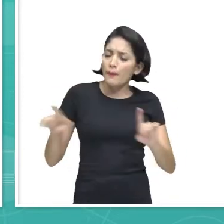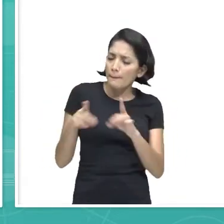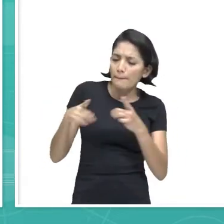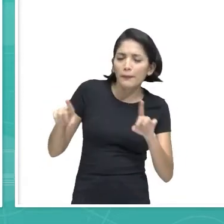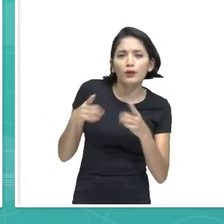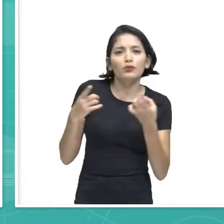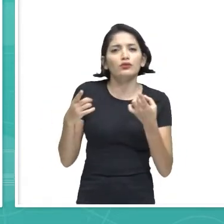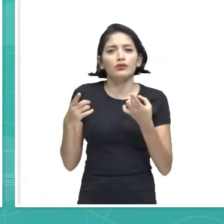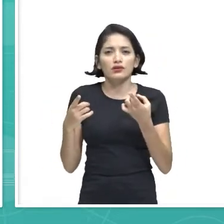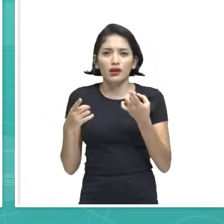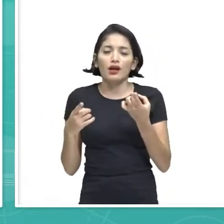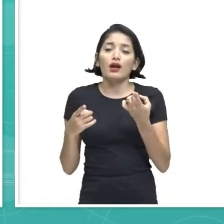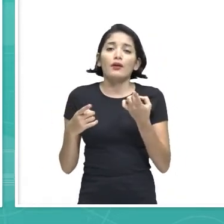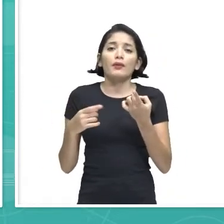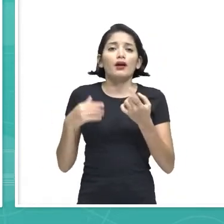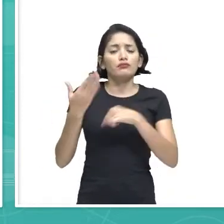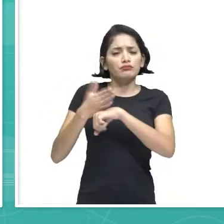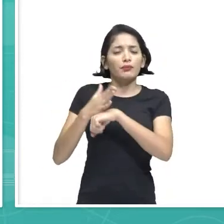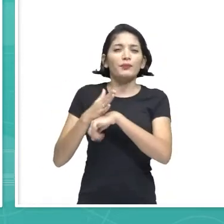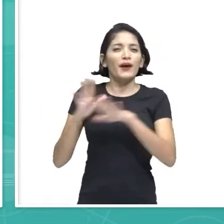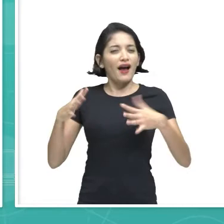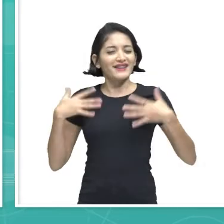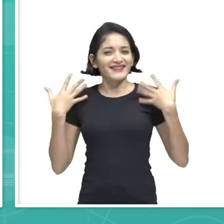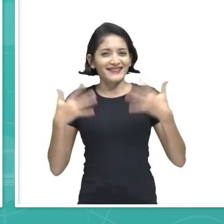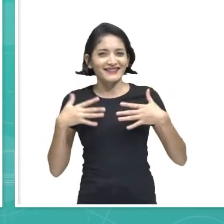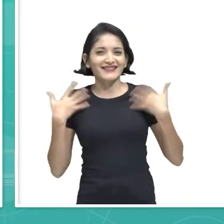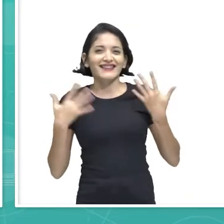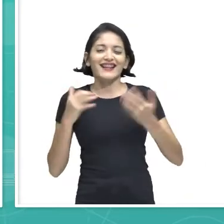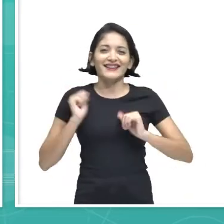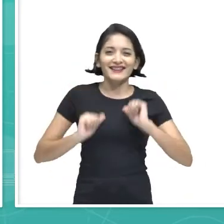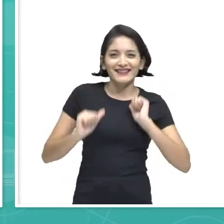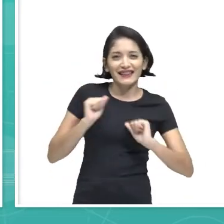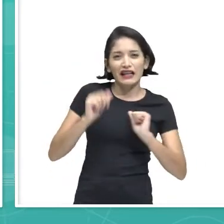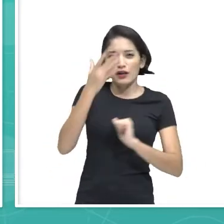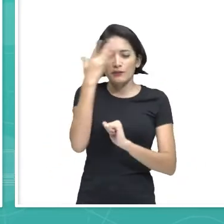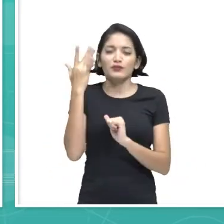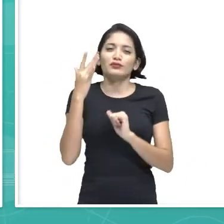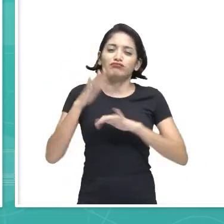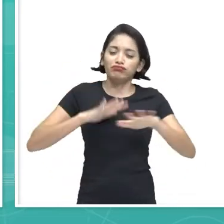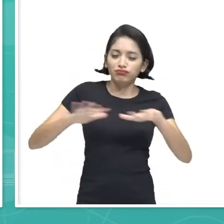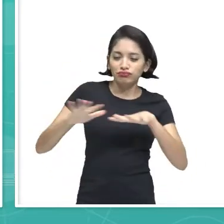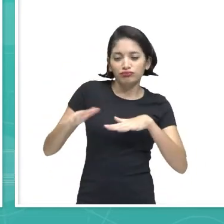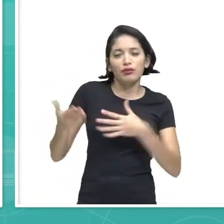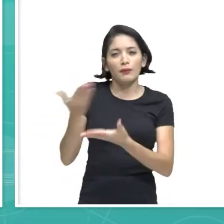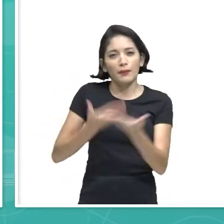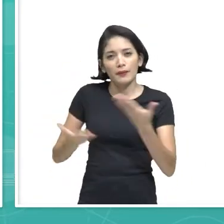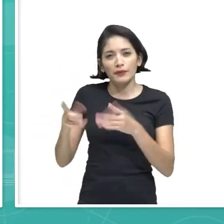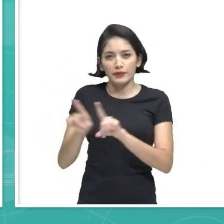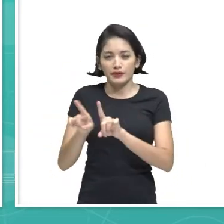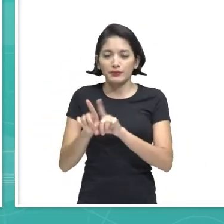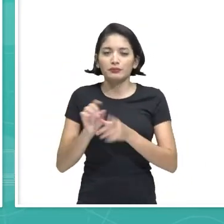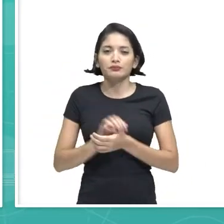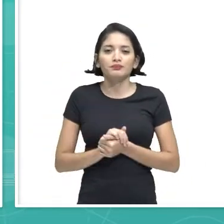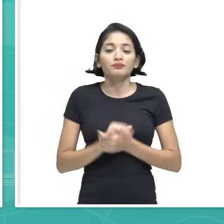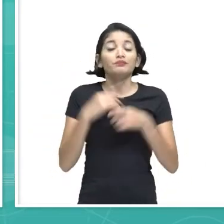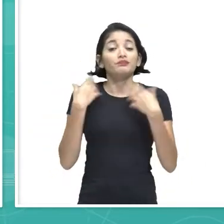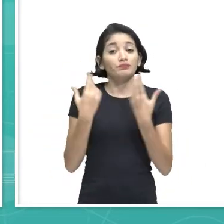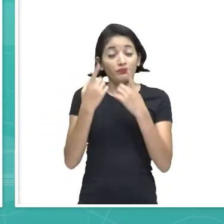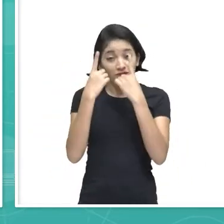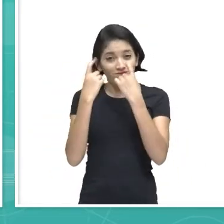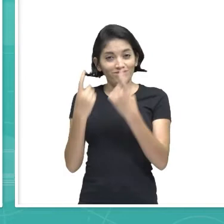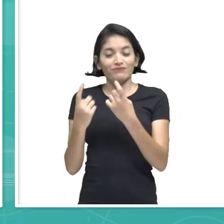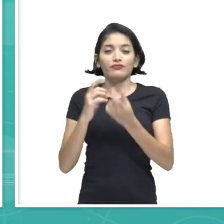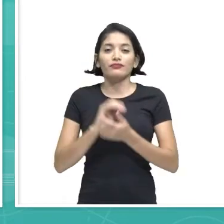músicas para deixar a atividade mais animada, para as pessoas ficarem mais agitadas e mais participativas também. Bem interessante,